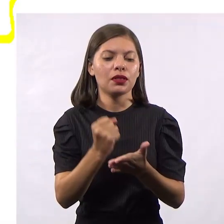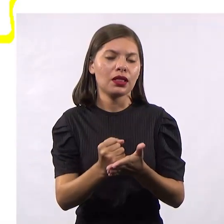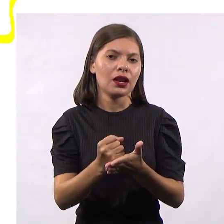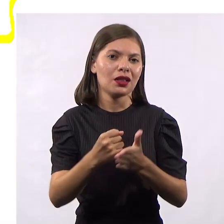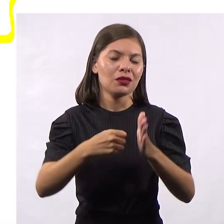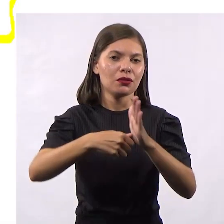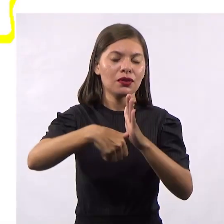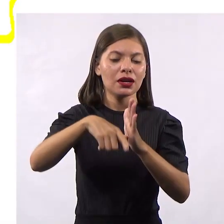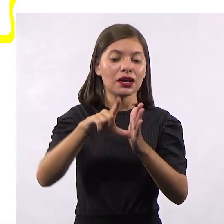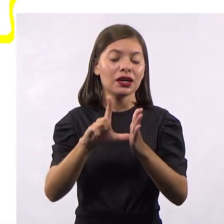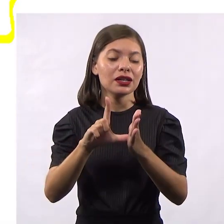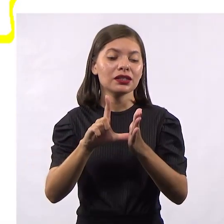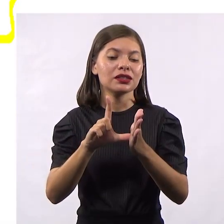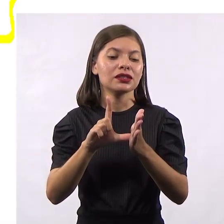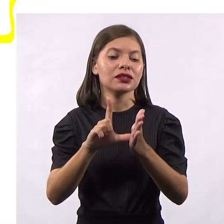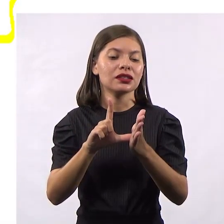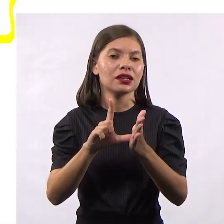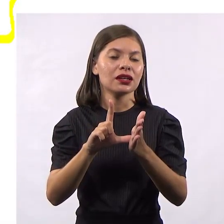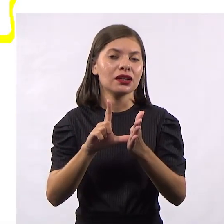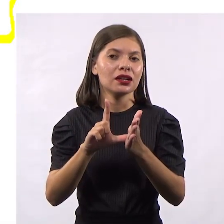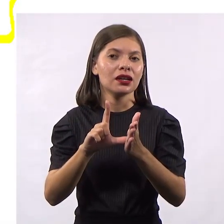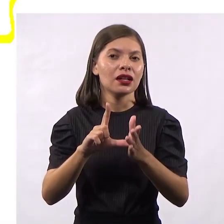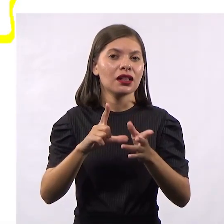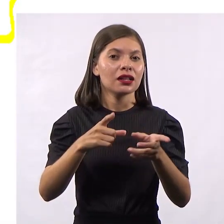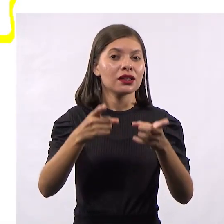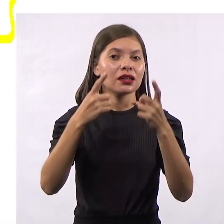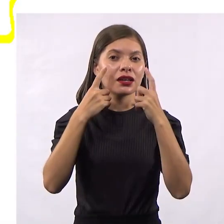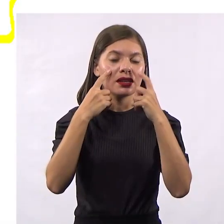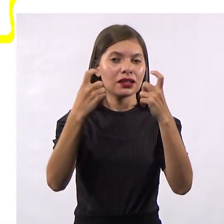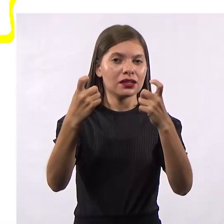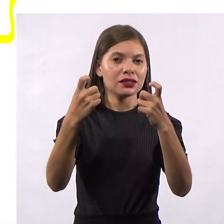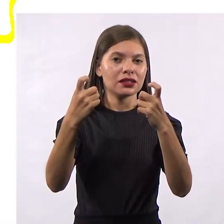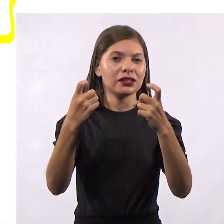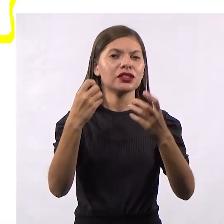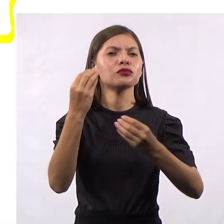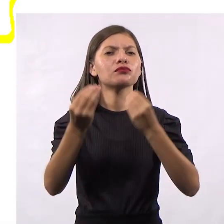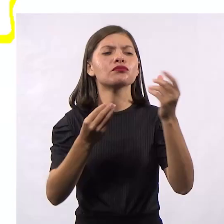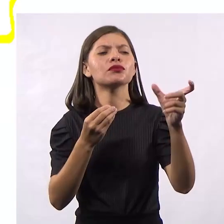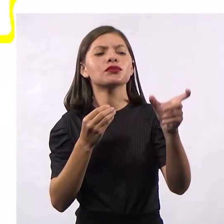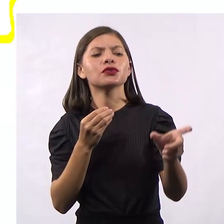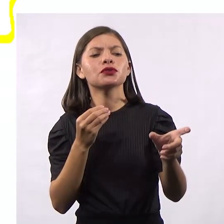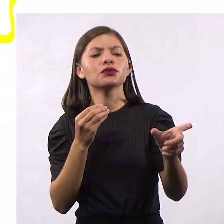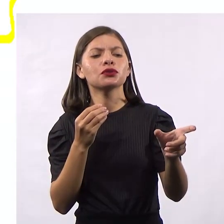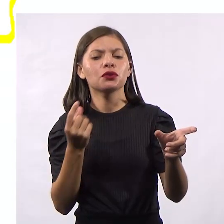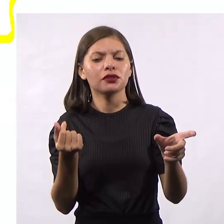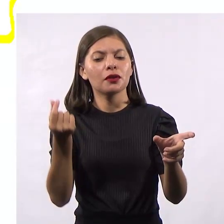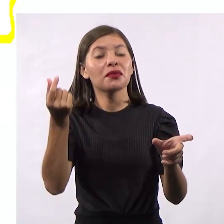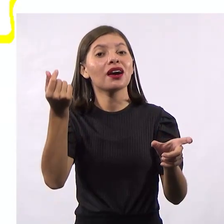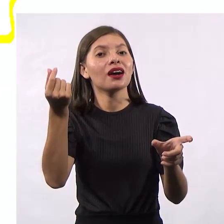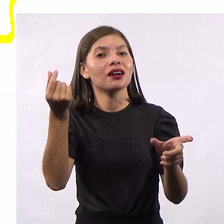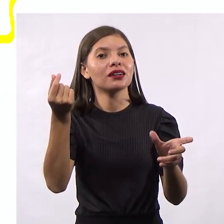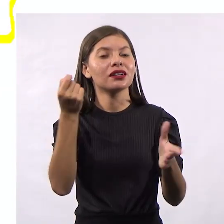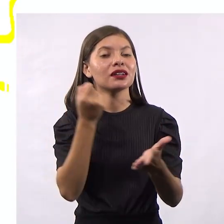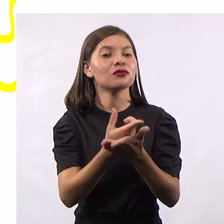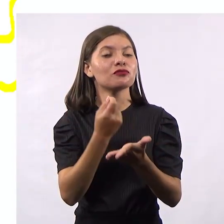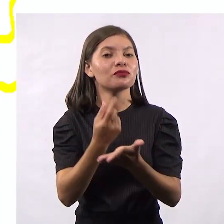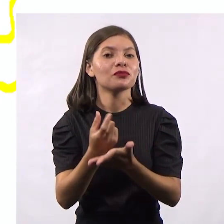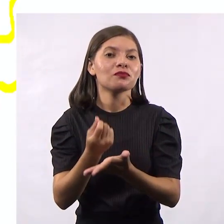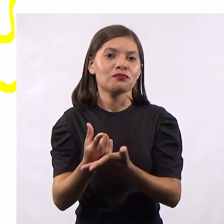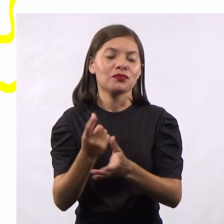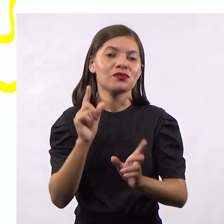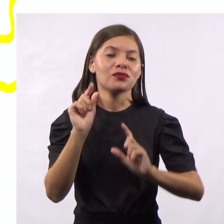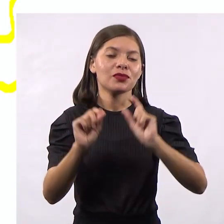esse contrato vai previamente dizer quem, olha só que interessante, quem vai arcar com eventuais custos